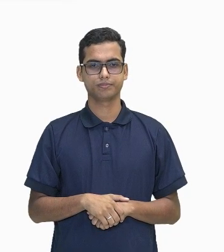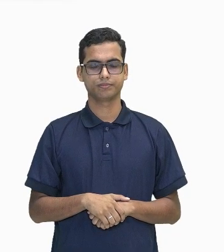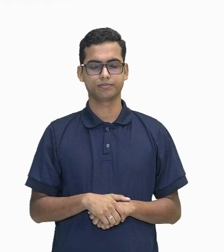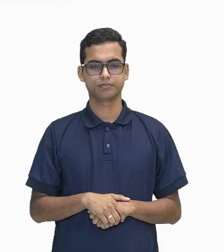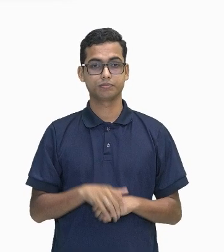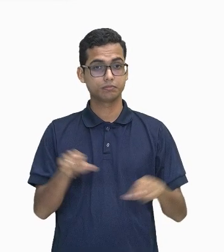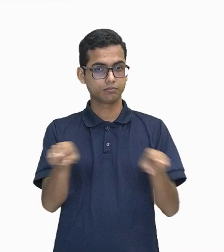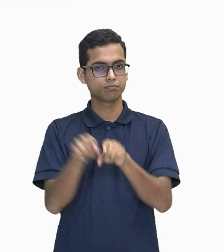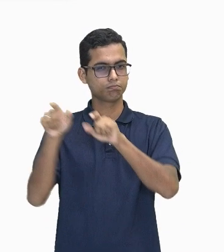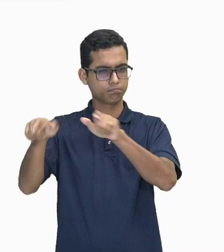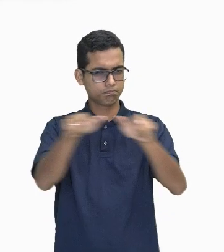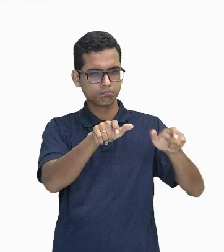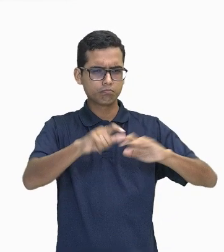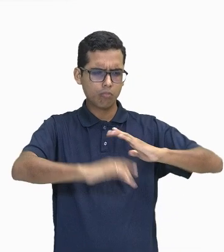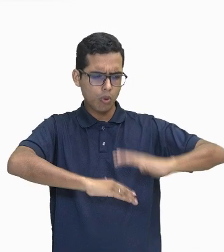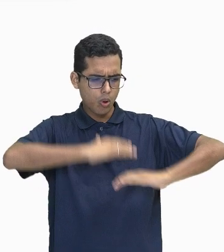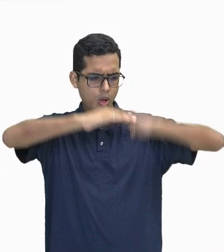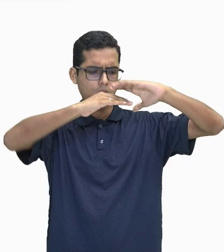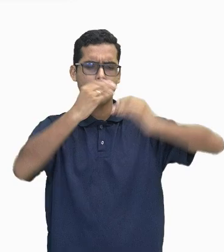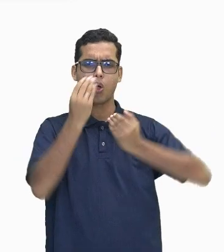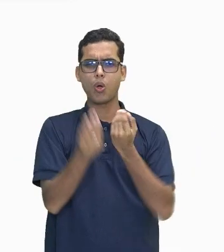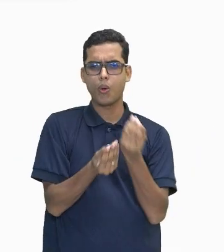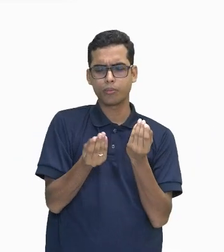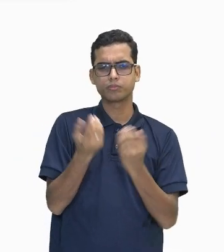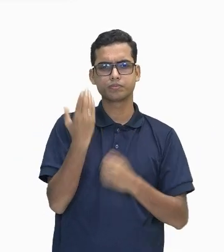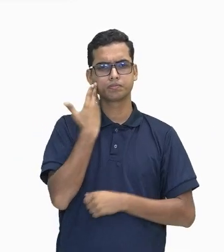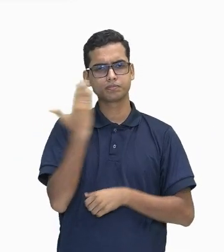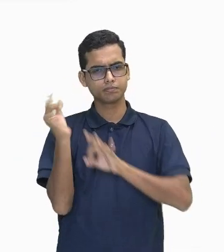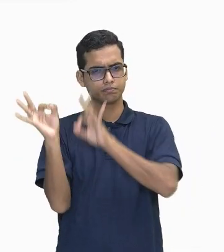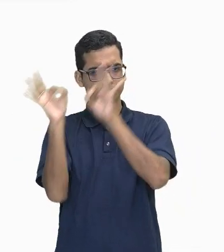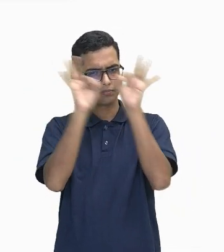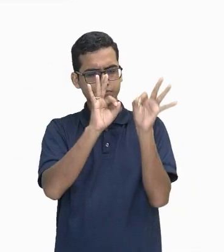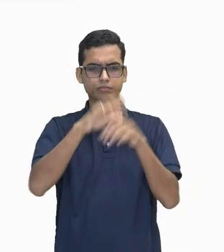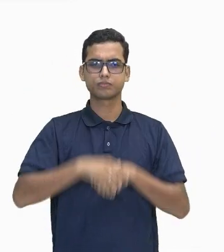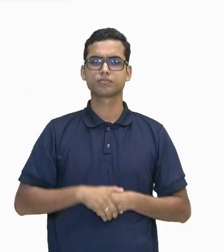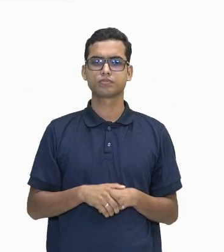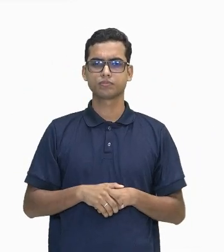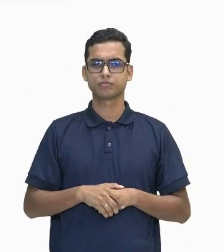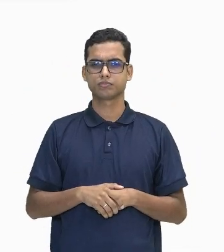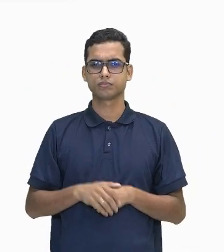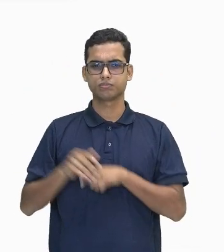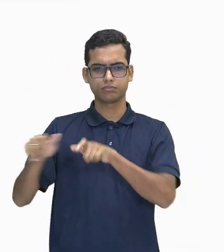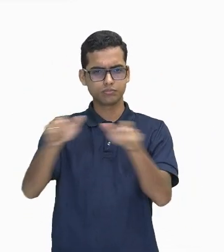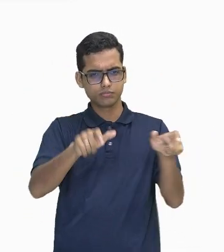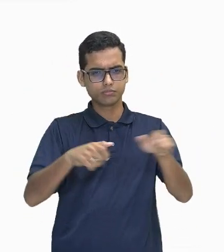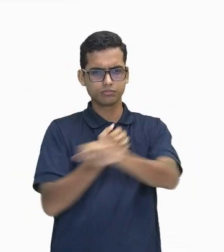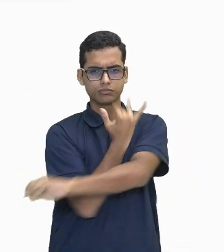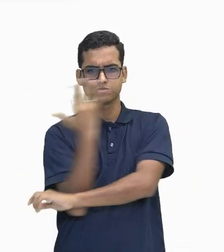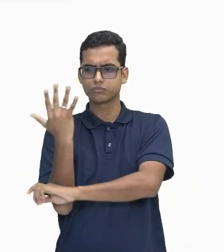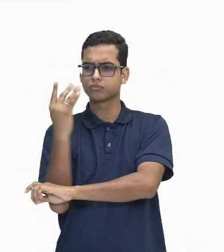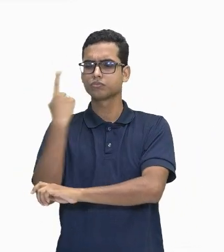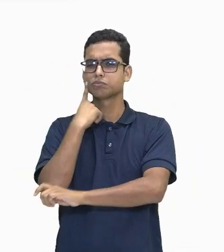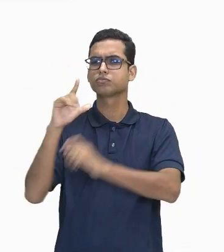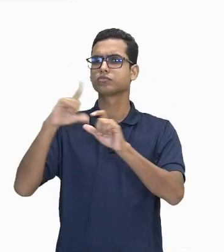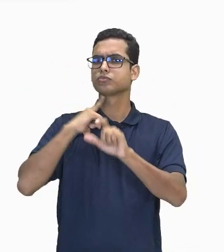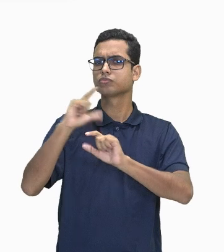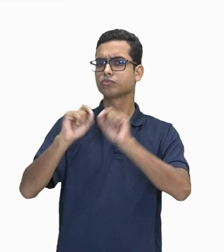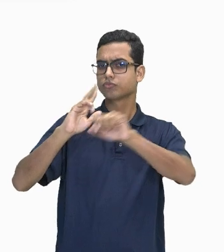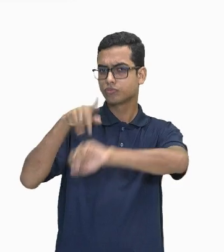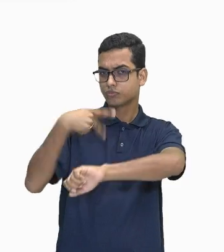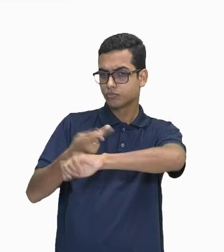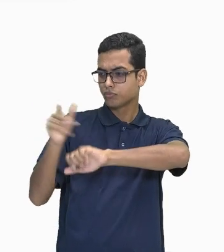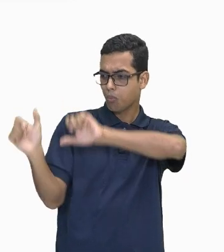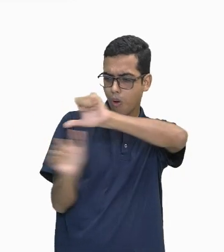ainda, conforme essas cidades elas foram crescendo, né? Essas paisagens elas vão ser o quê? Modificadas. Aí nós